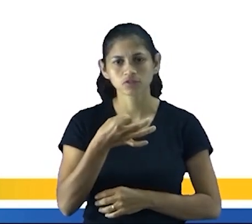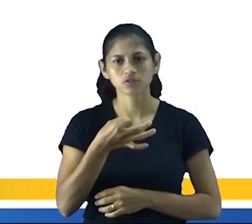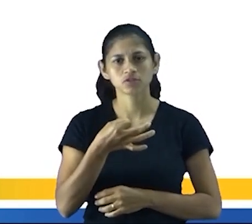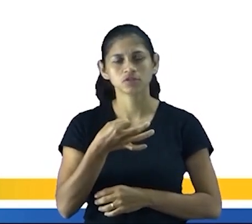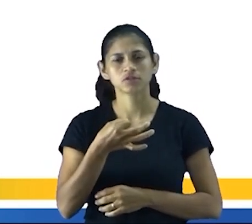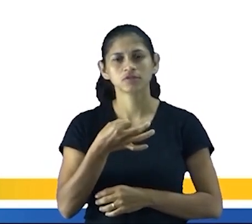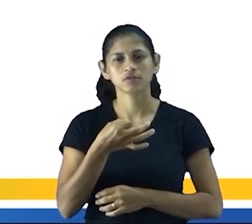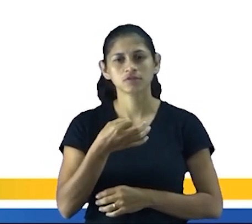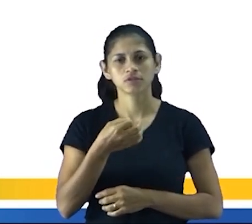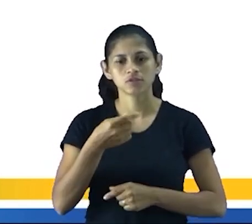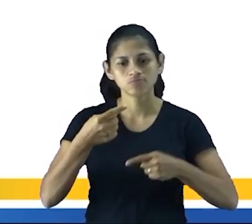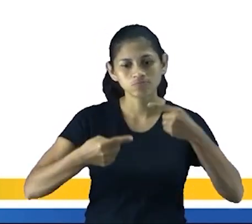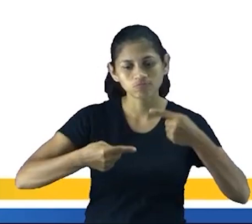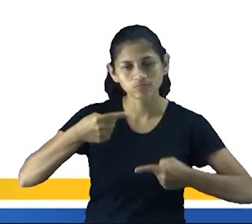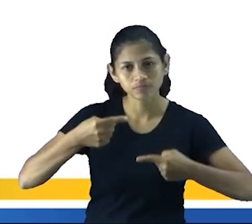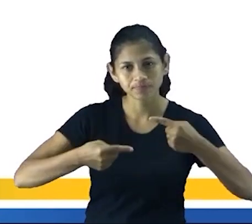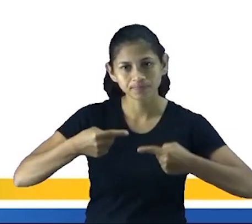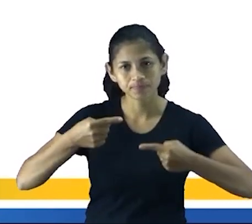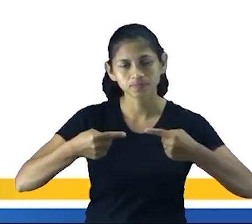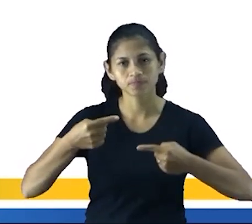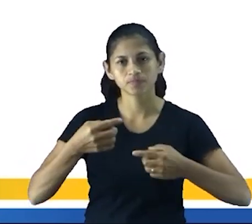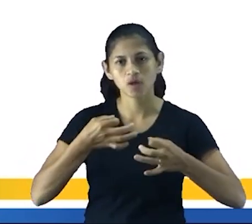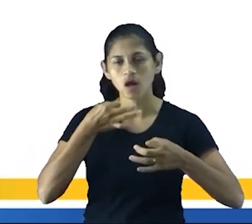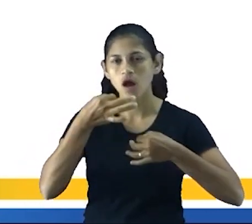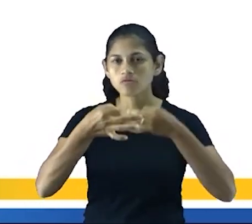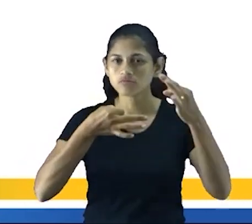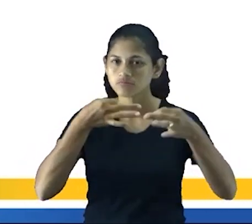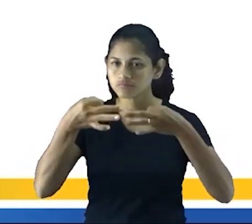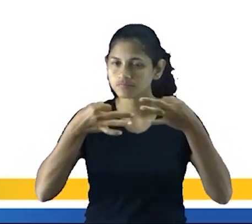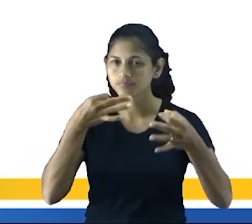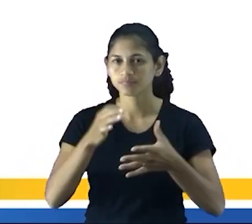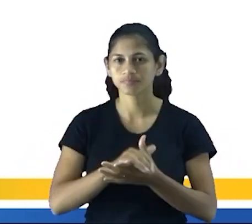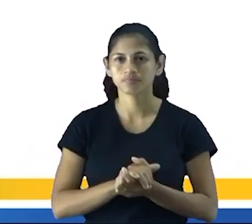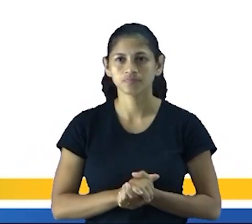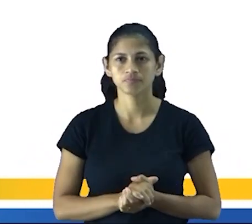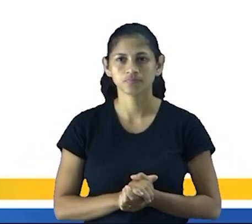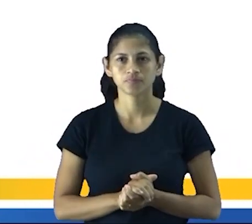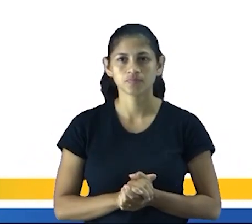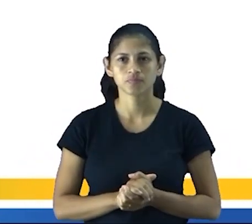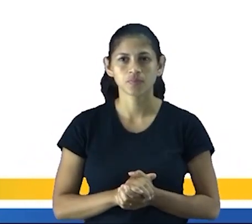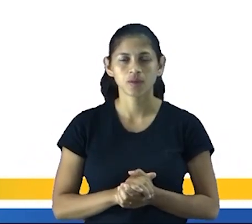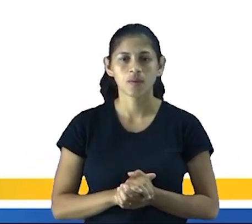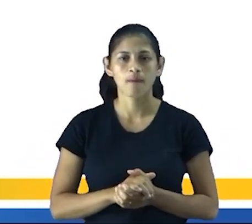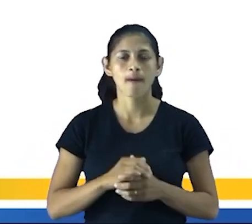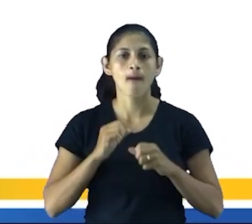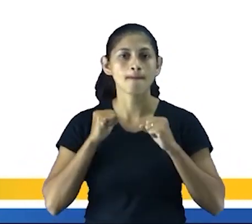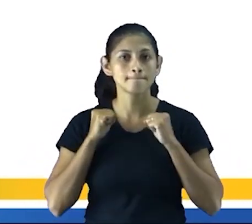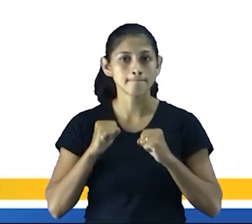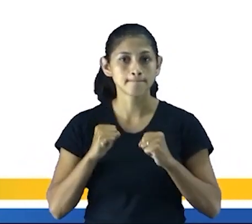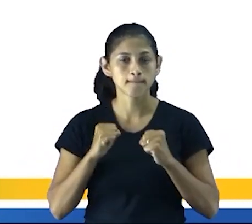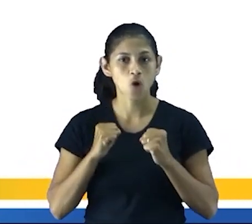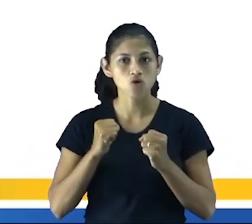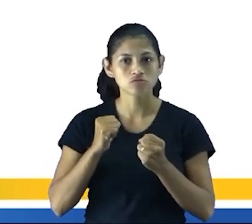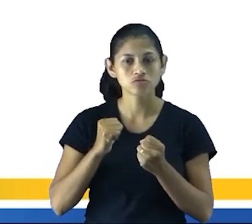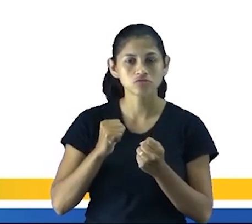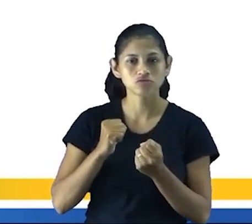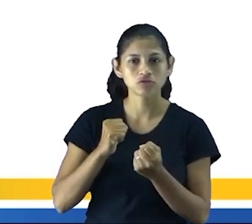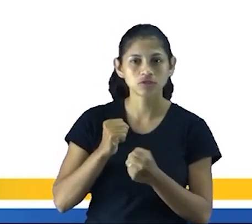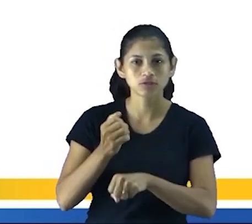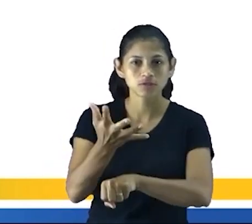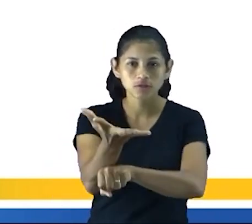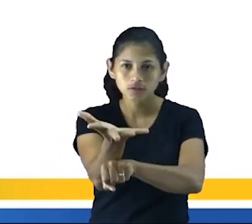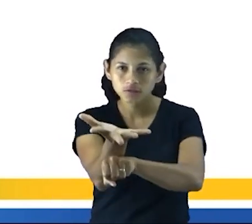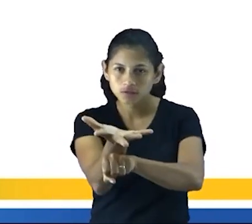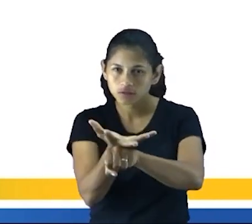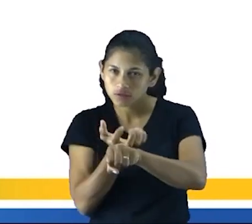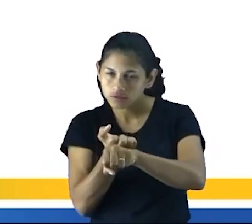dá a opinião e coloca os argumentos ali. Além disso, pode ser persuasivo, já que tem como intuito